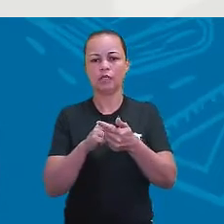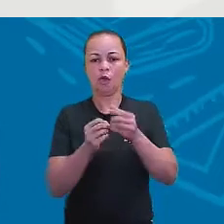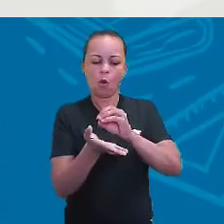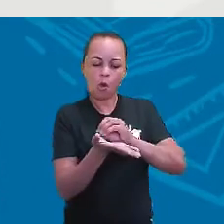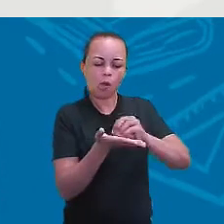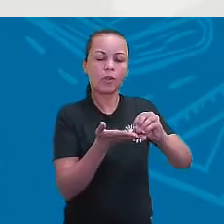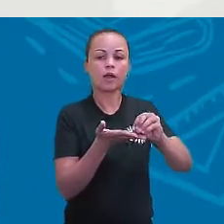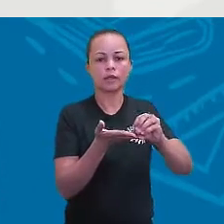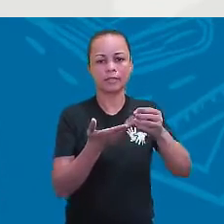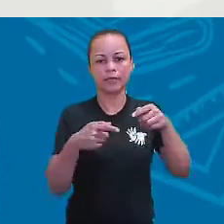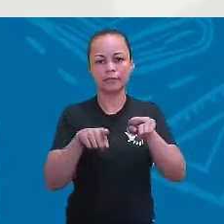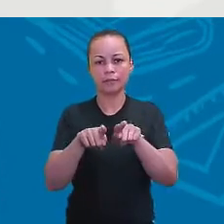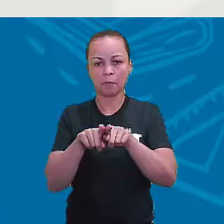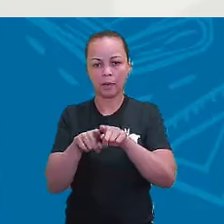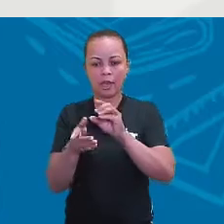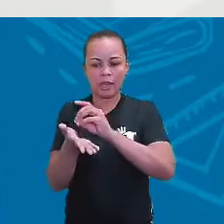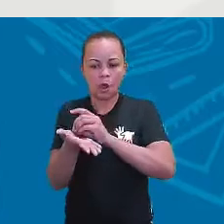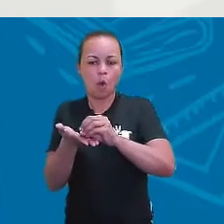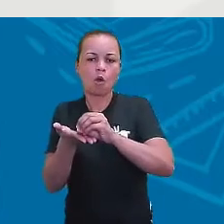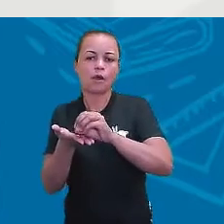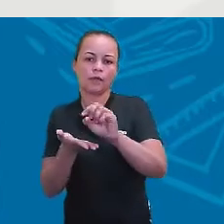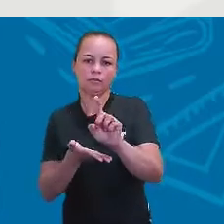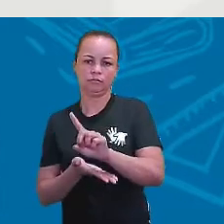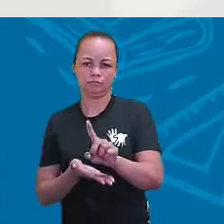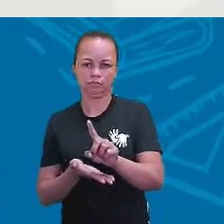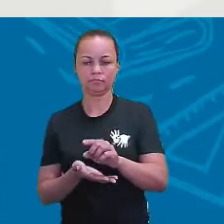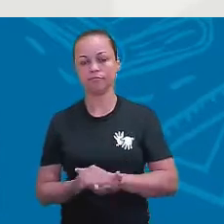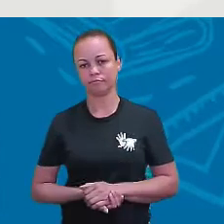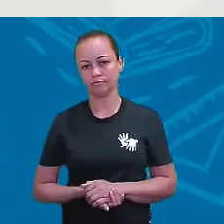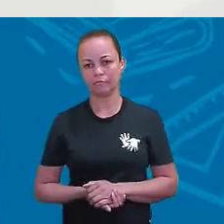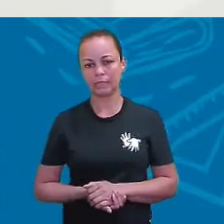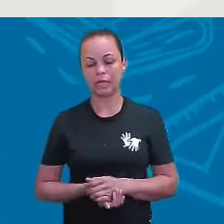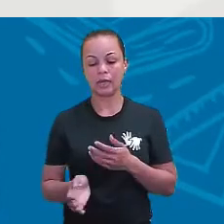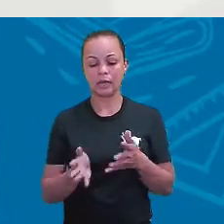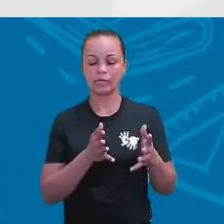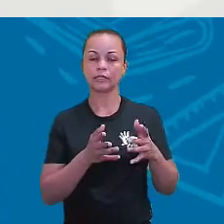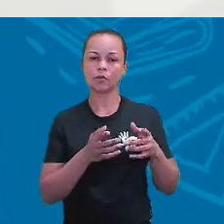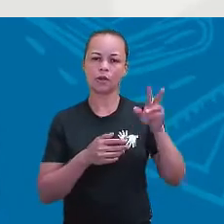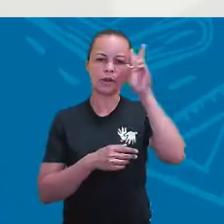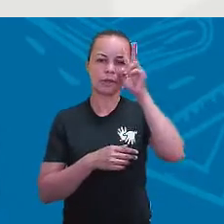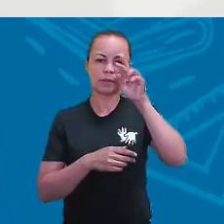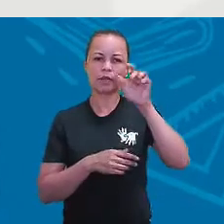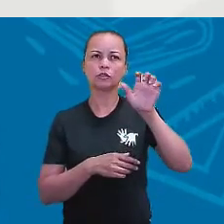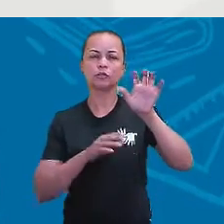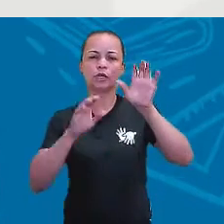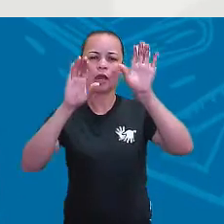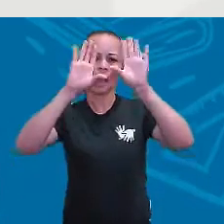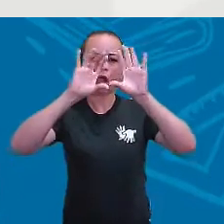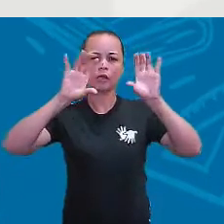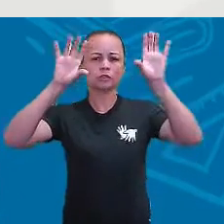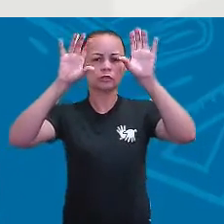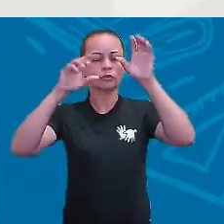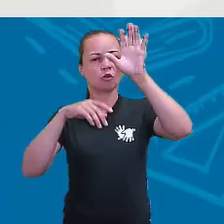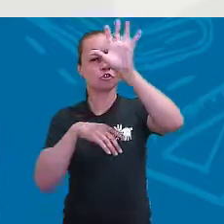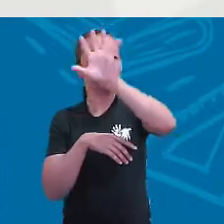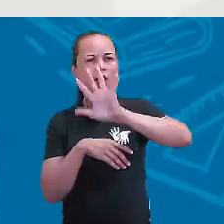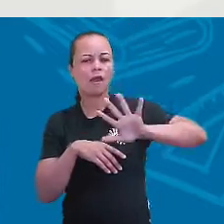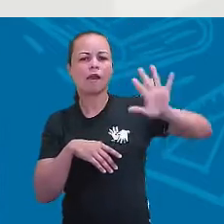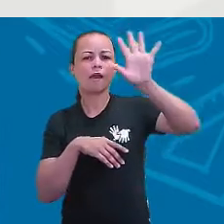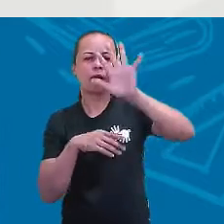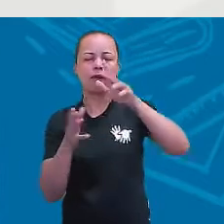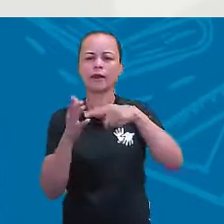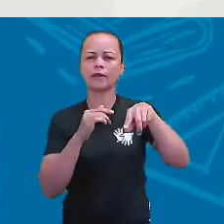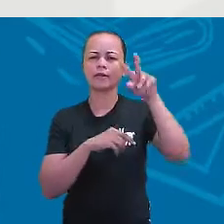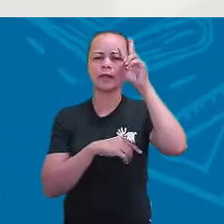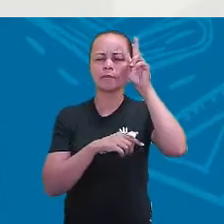substâncias inorgânicas. Então, no primeiro momento, ela está lá na atmosfera. Lembrando a você que a nossa atmosfera, majoritariamente, ela é composta de quê, gente? Só vocês lembrarem das suas